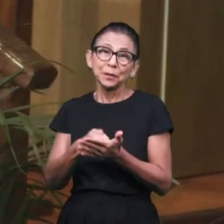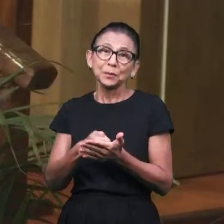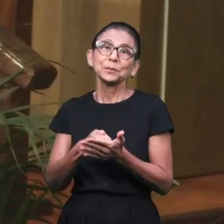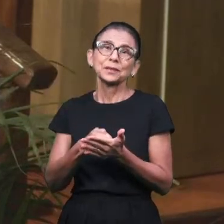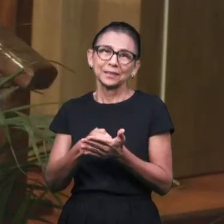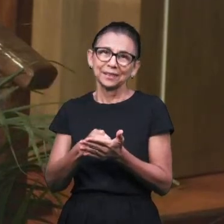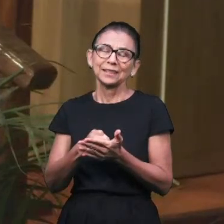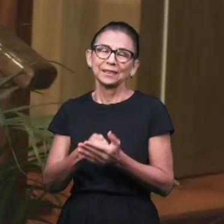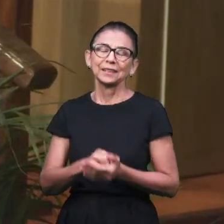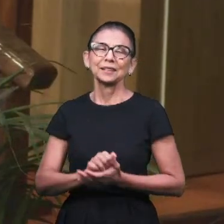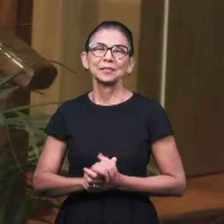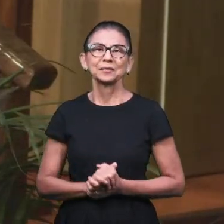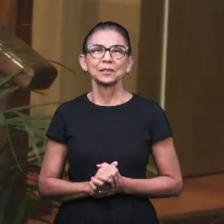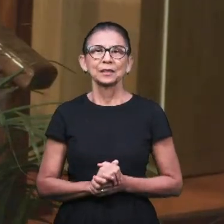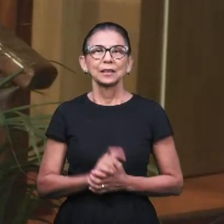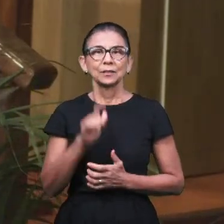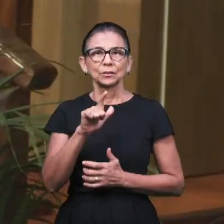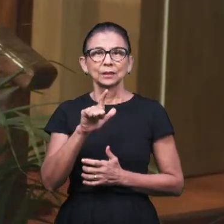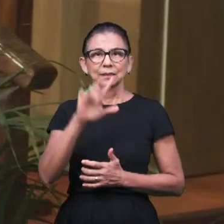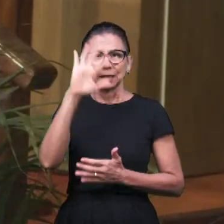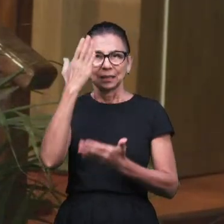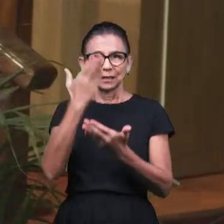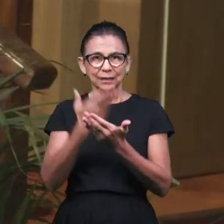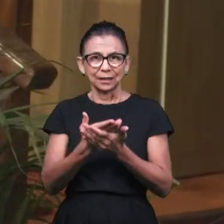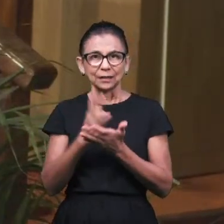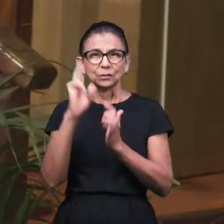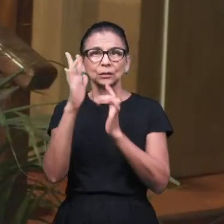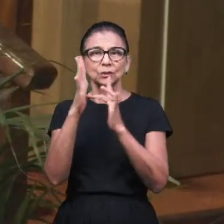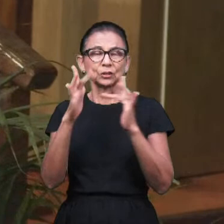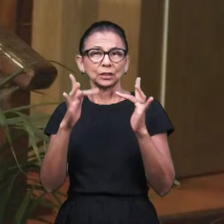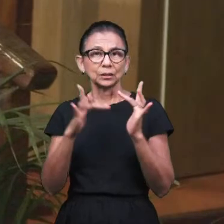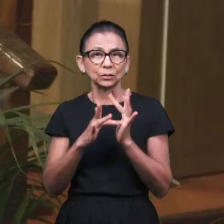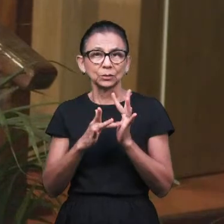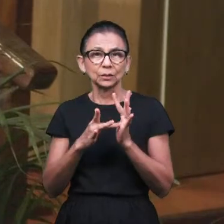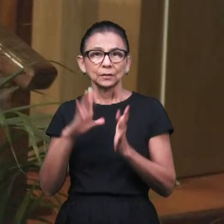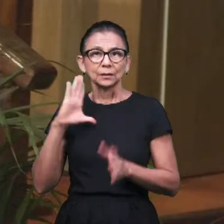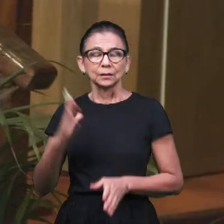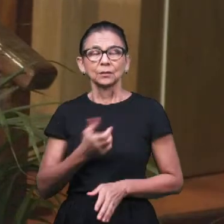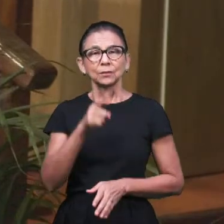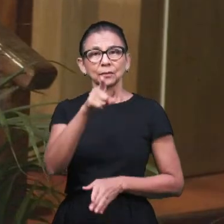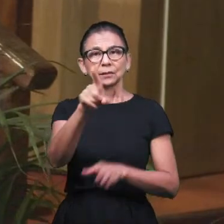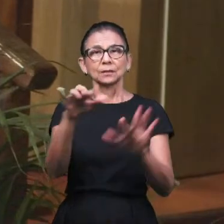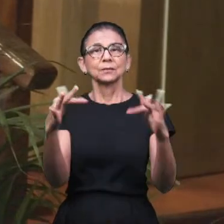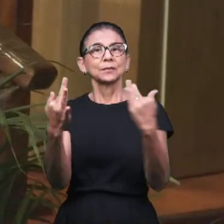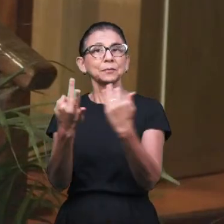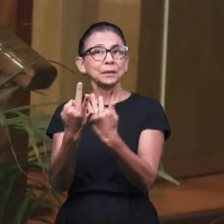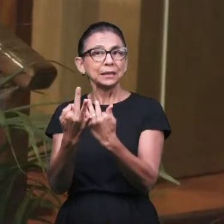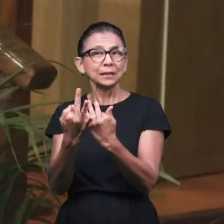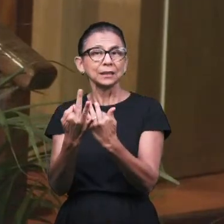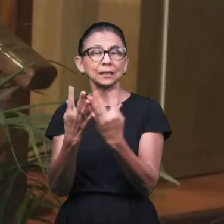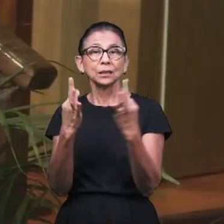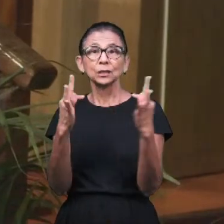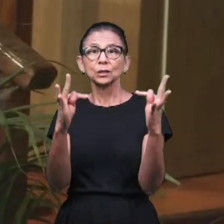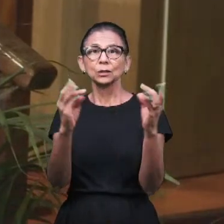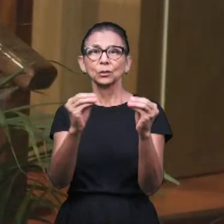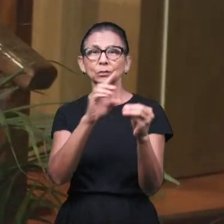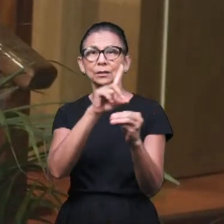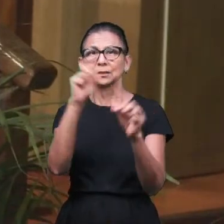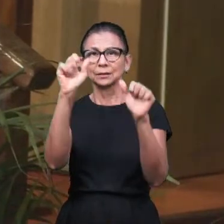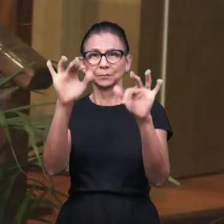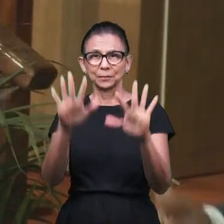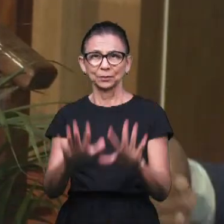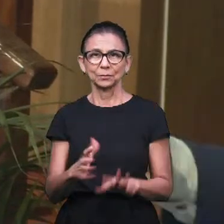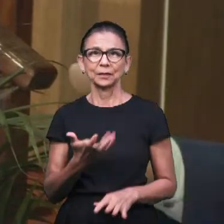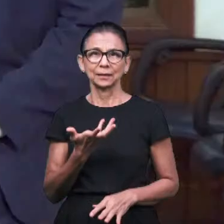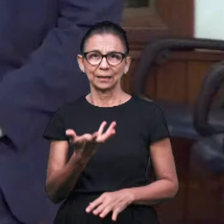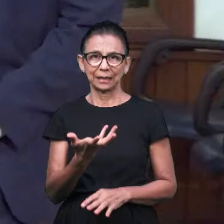uma promessa, né? O Senhor quer abençoar toda a família, não é só um da família, né? Exato, isso mesmo. Então nós vemos que, na verdade,